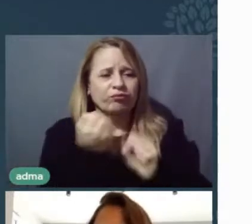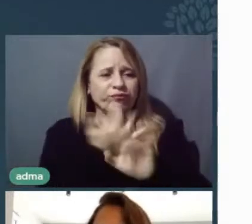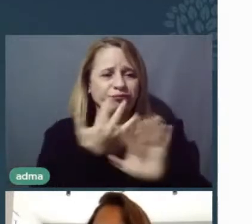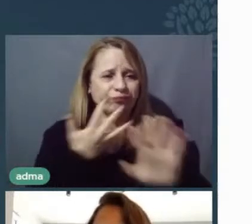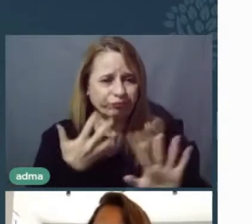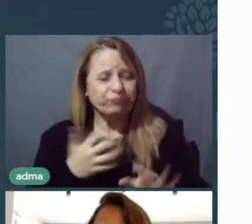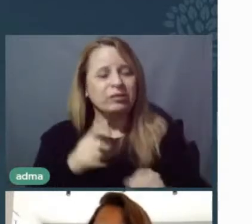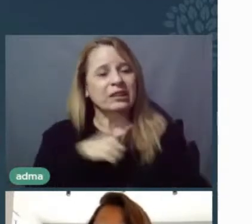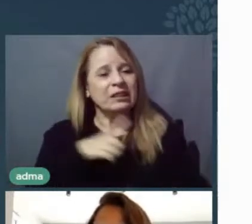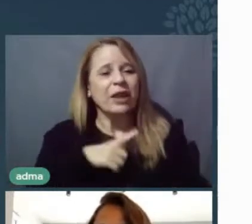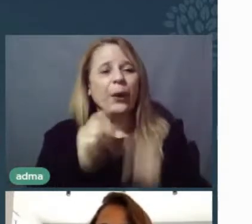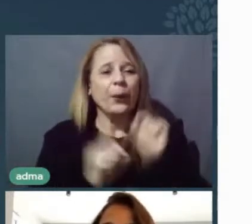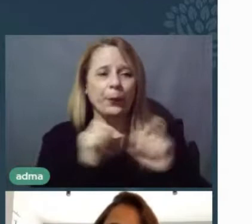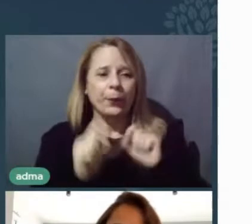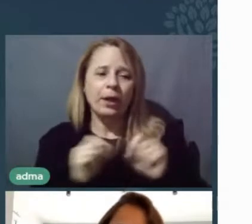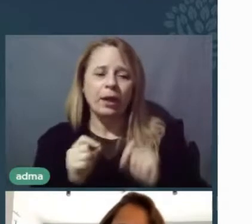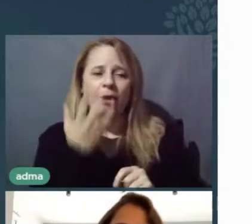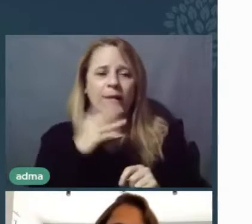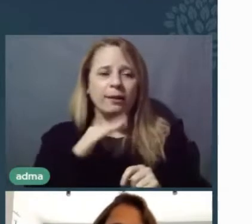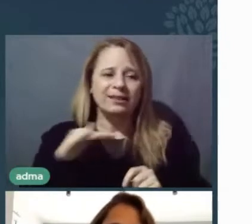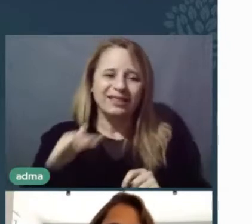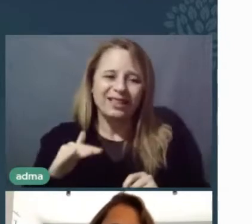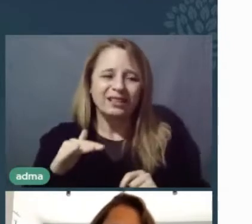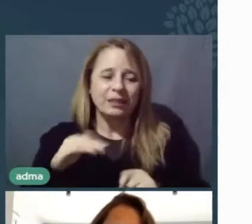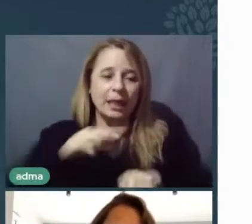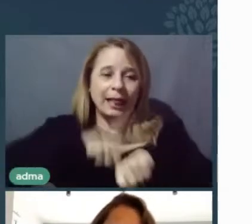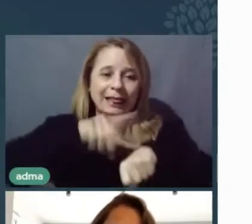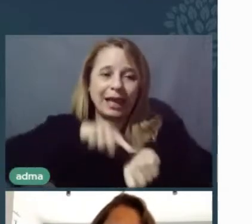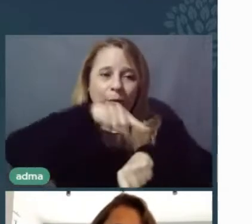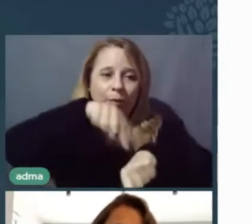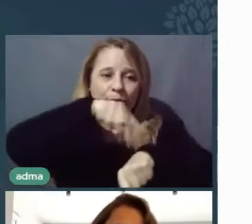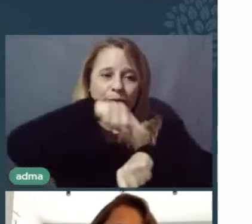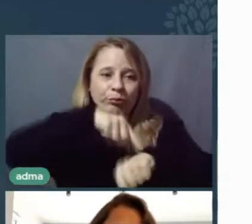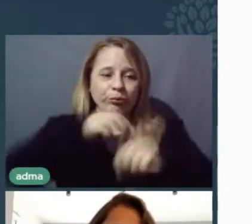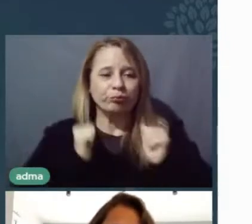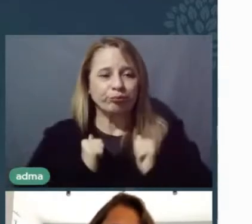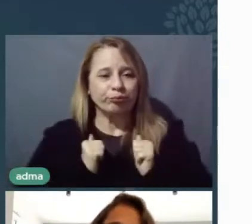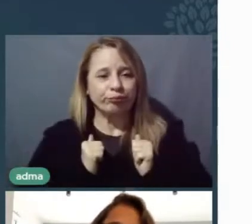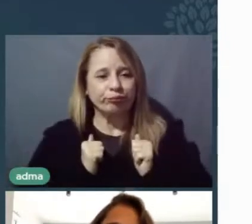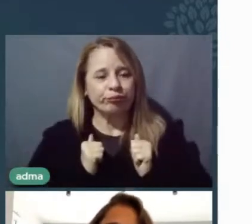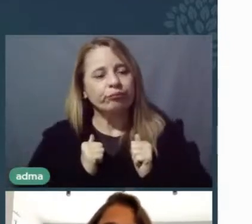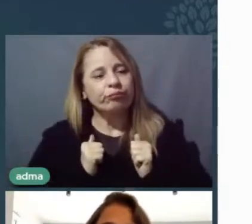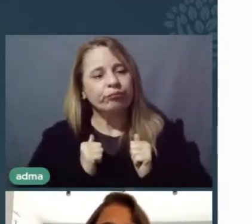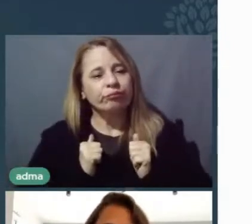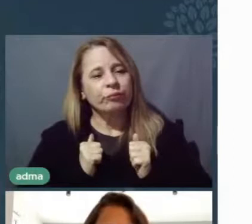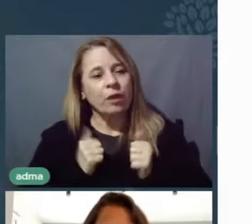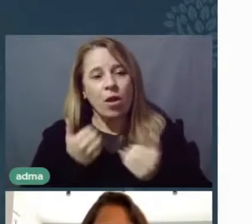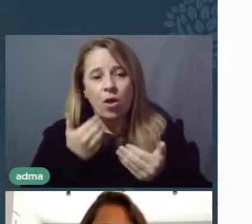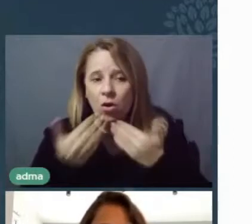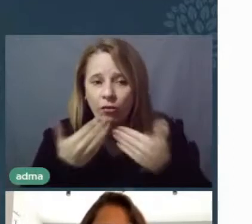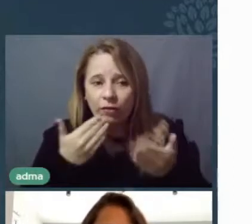aumento bastante interessante e ruim a respeito do tempo de sedentarismo. E tentar falar com esse público